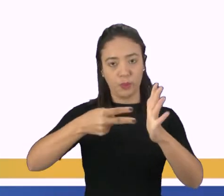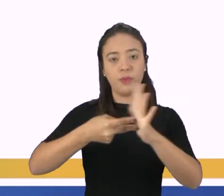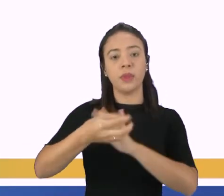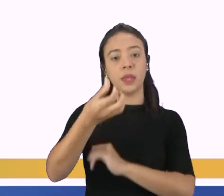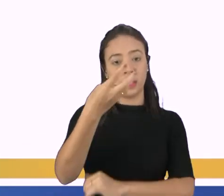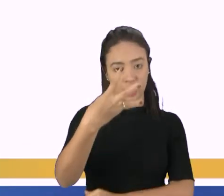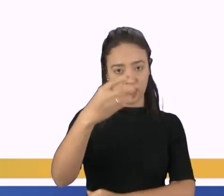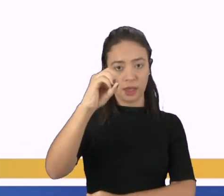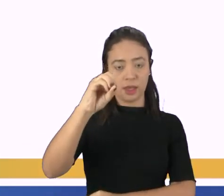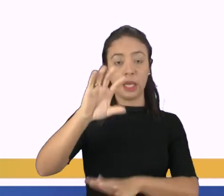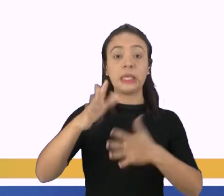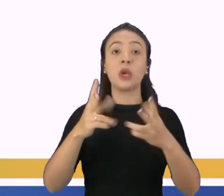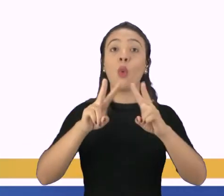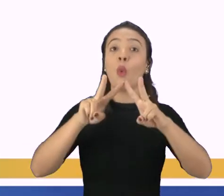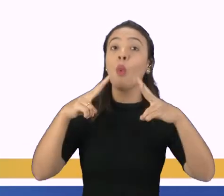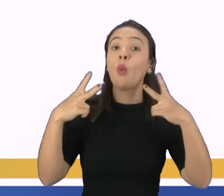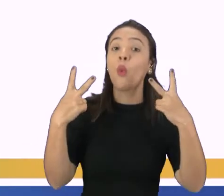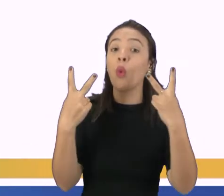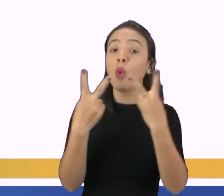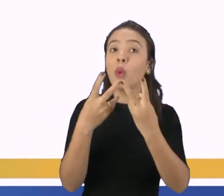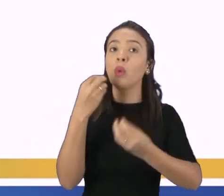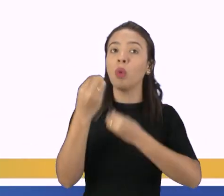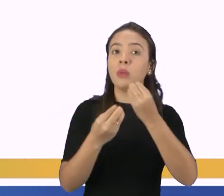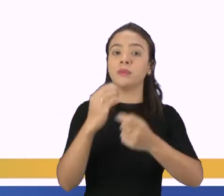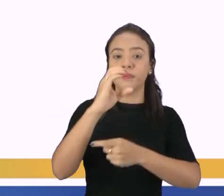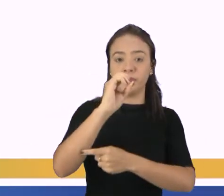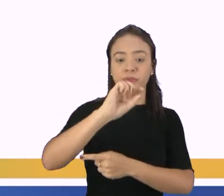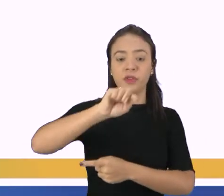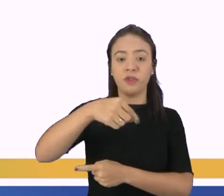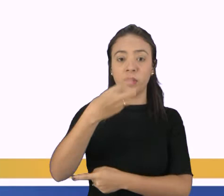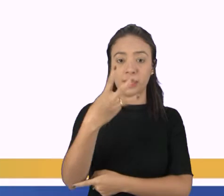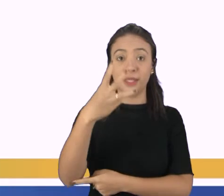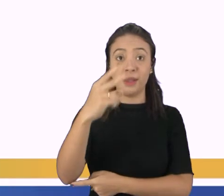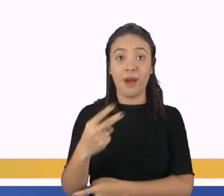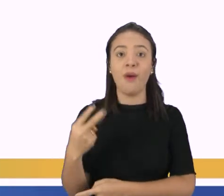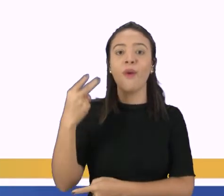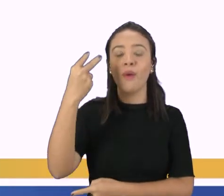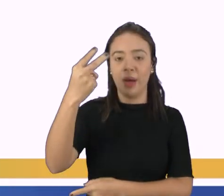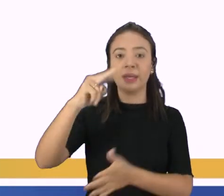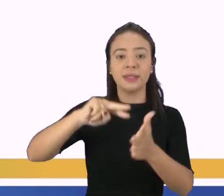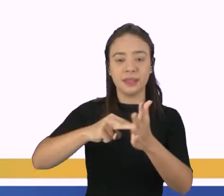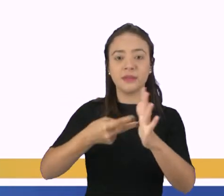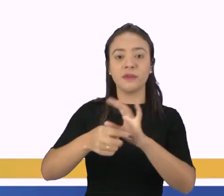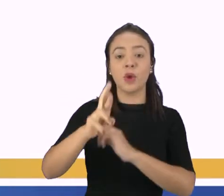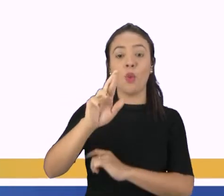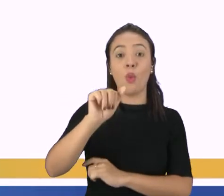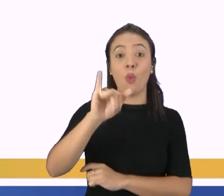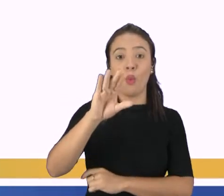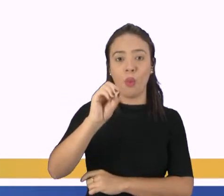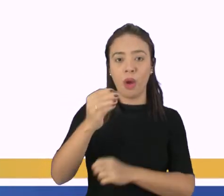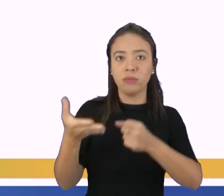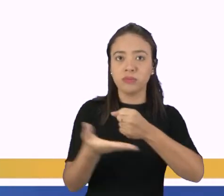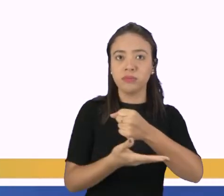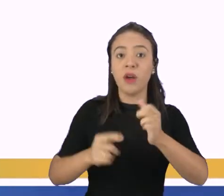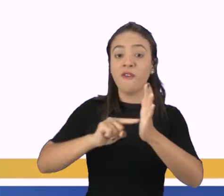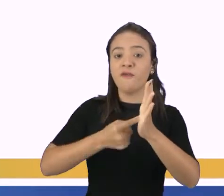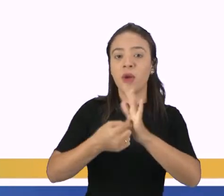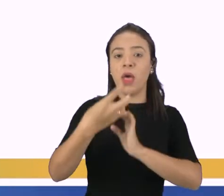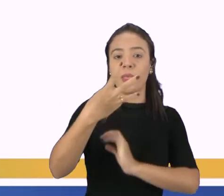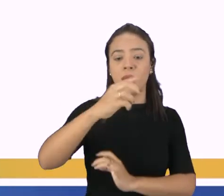desse cilindro vai ser dado por 0,3 ao quadrado, que é o raio da base, multiplicado